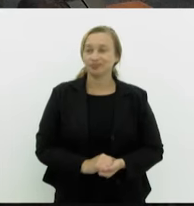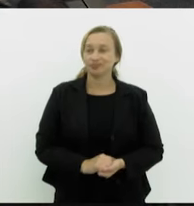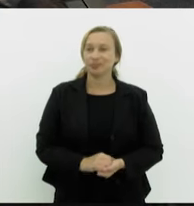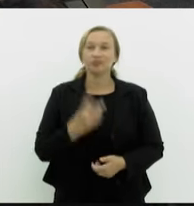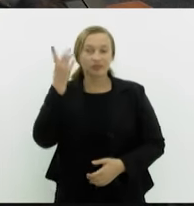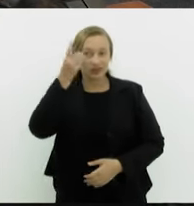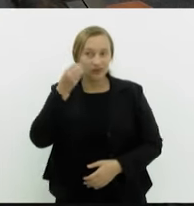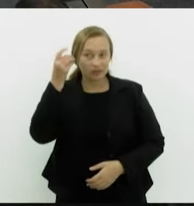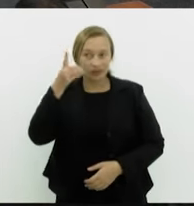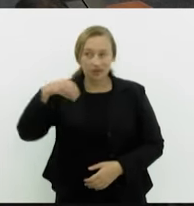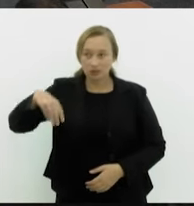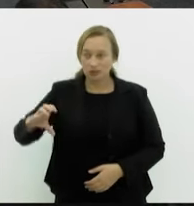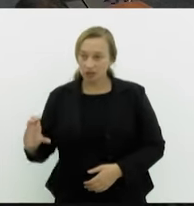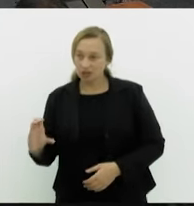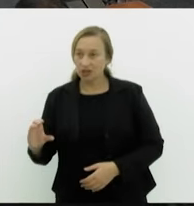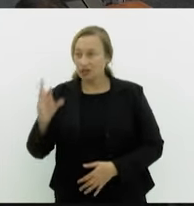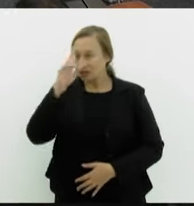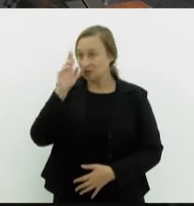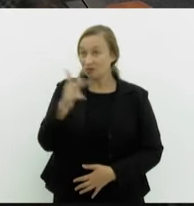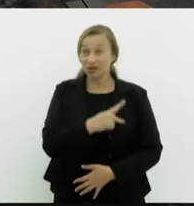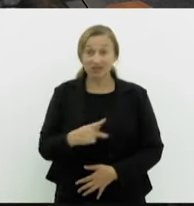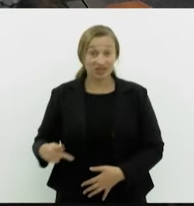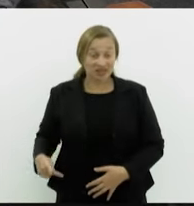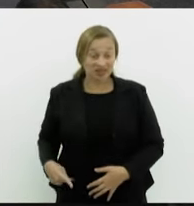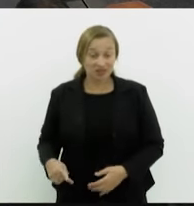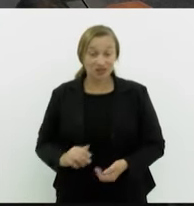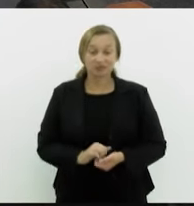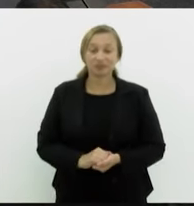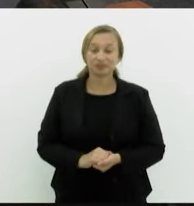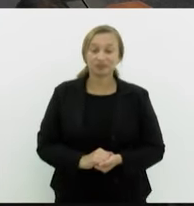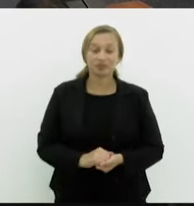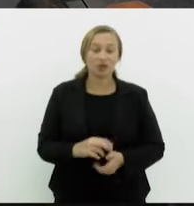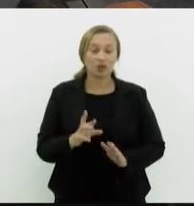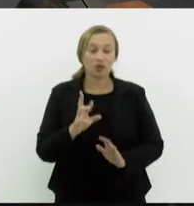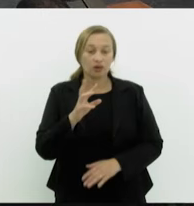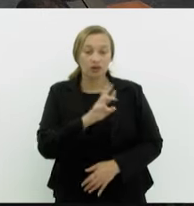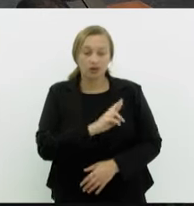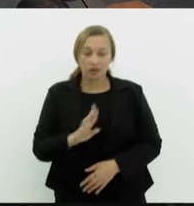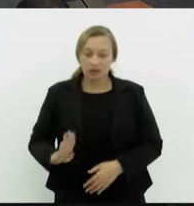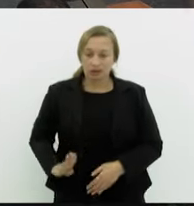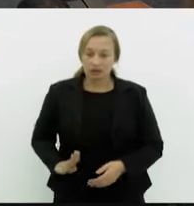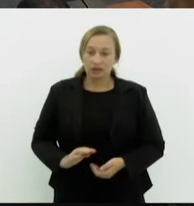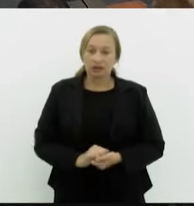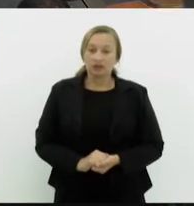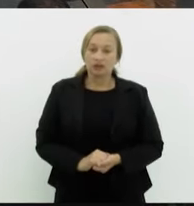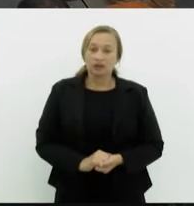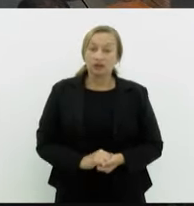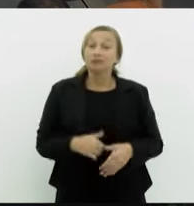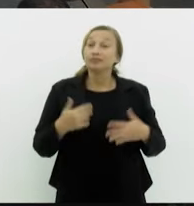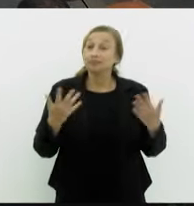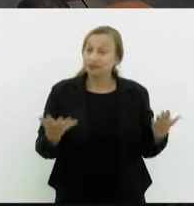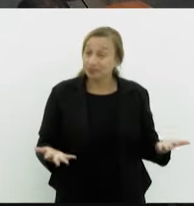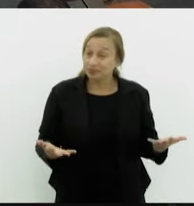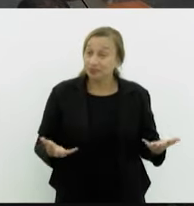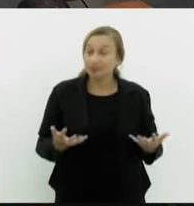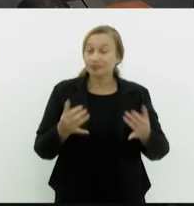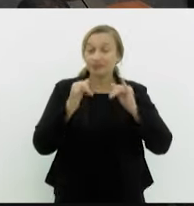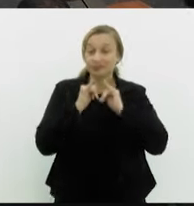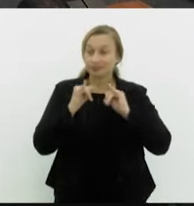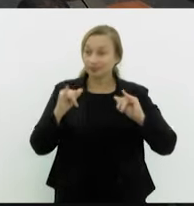Deputado Mink. Presidente Rodrigo Bacelar. Então, quero aqui